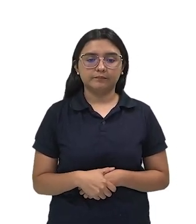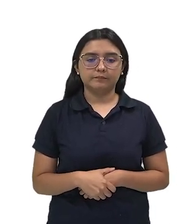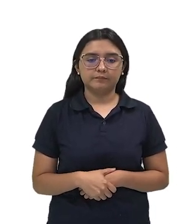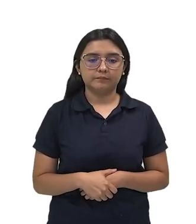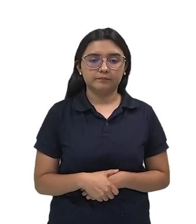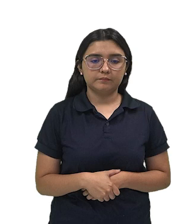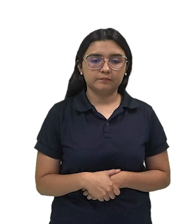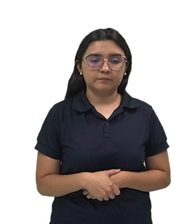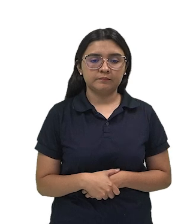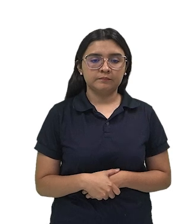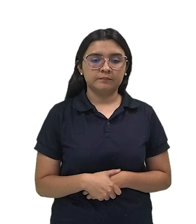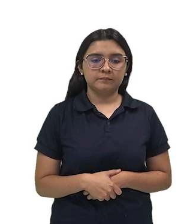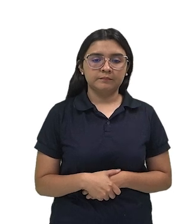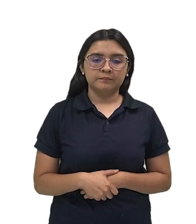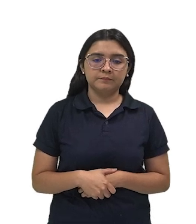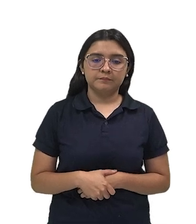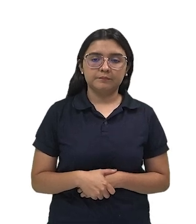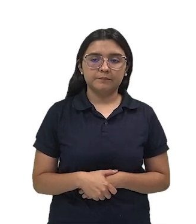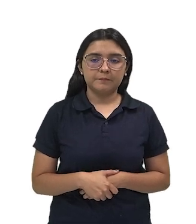Esporte, beleza?